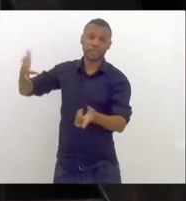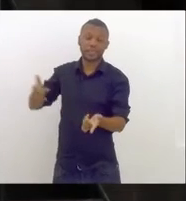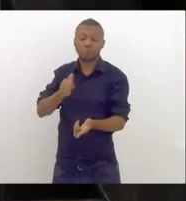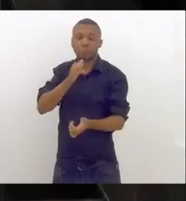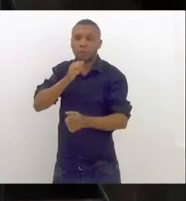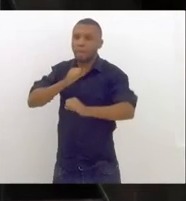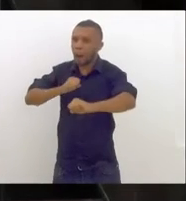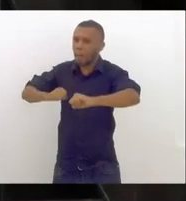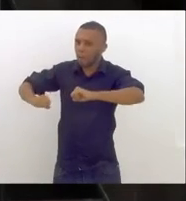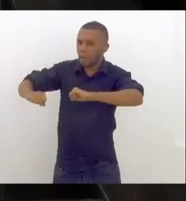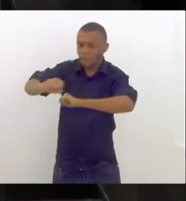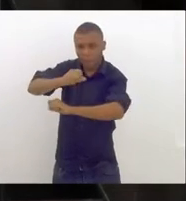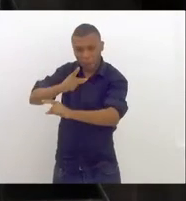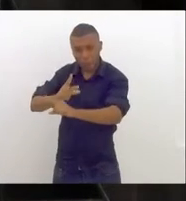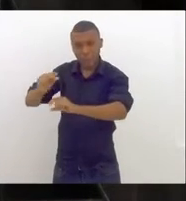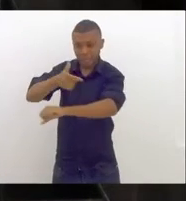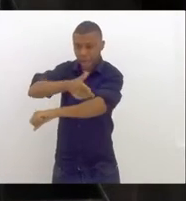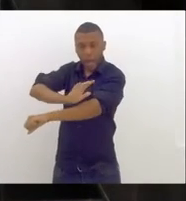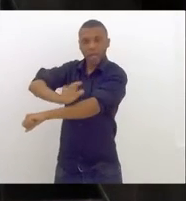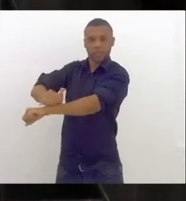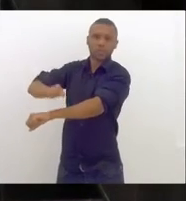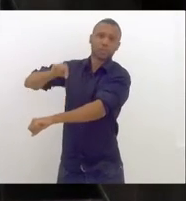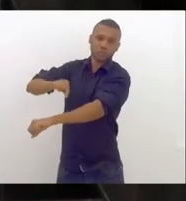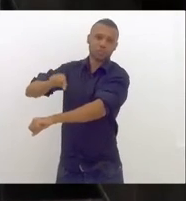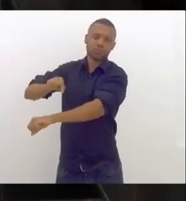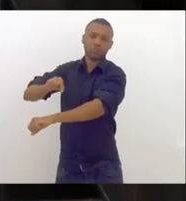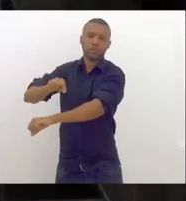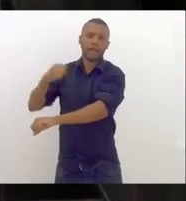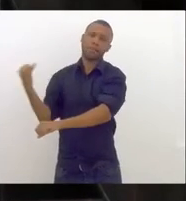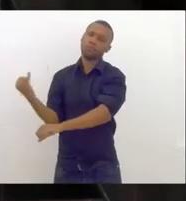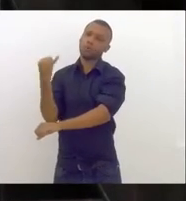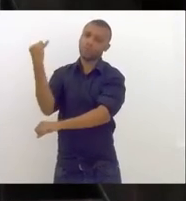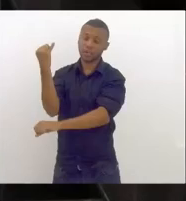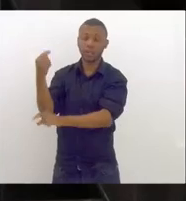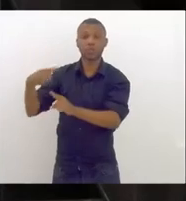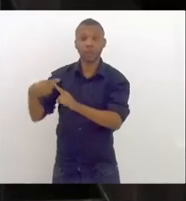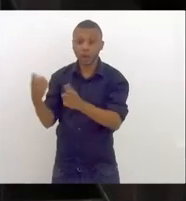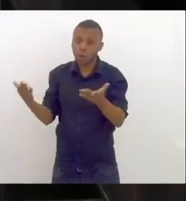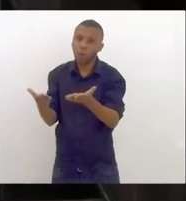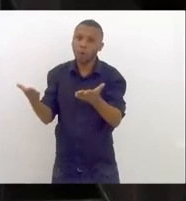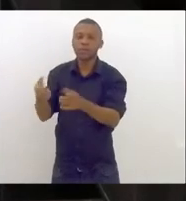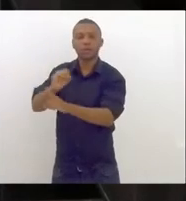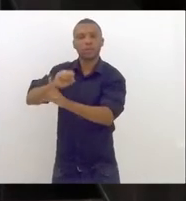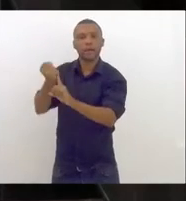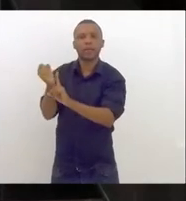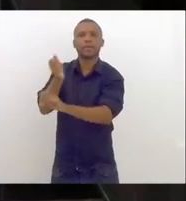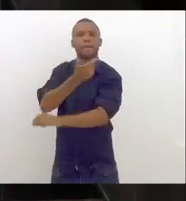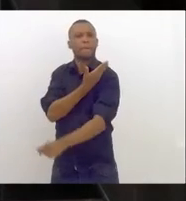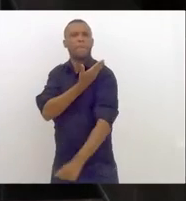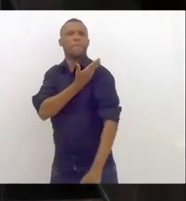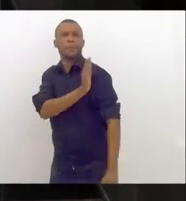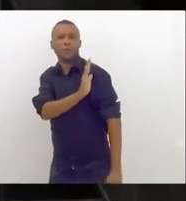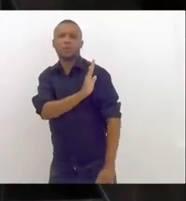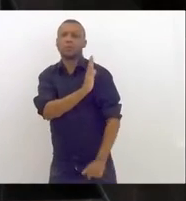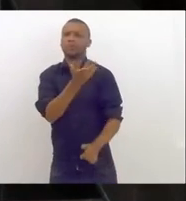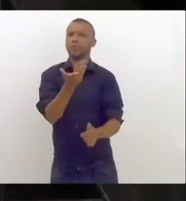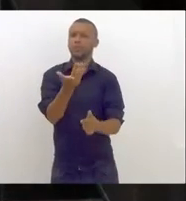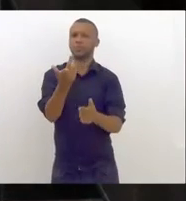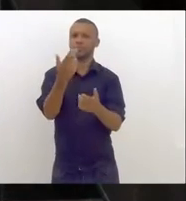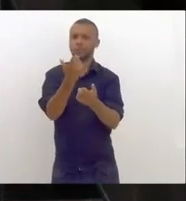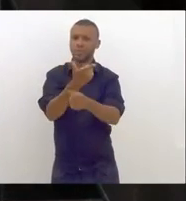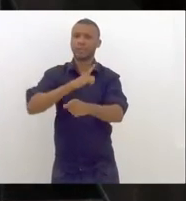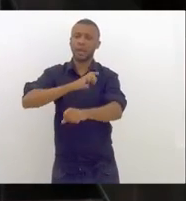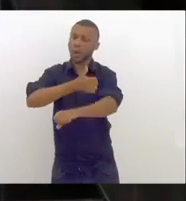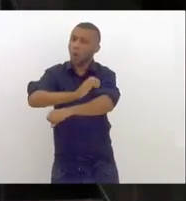luta antirracista é fundamental porque uma sociedade ainda muito preconceituosa não apenas do ponto de vista racial você sabe ainda